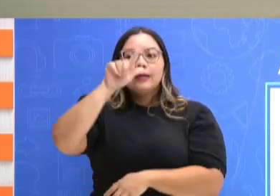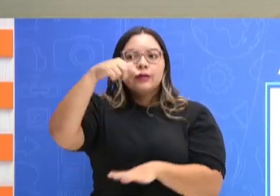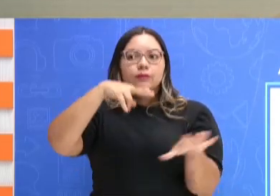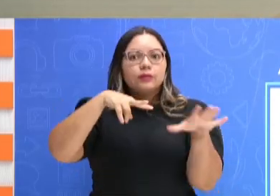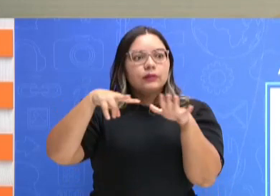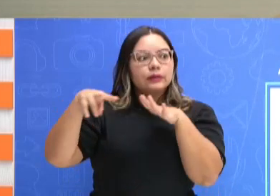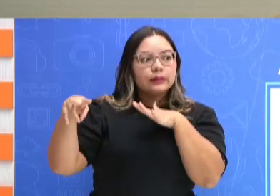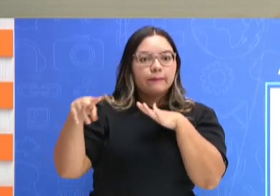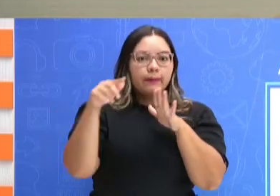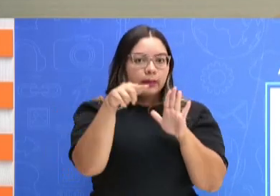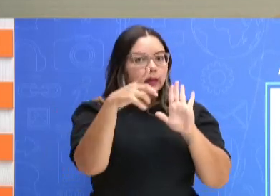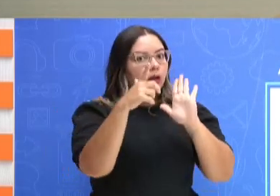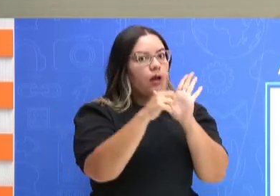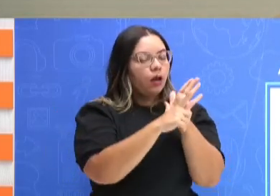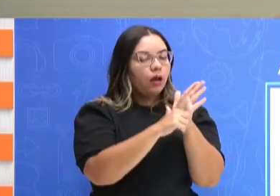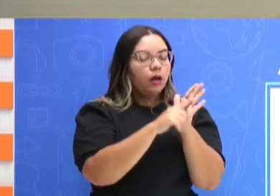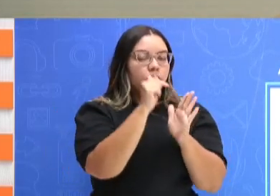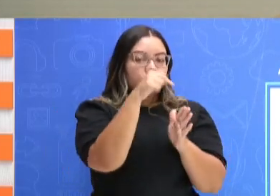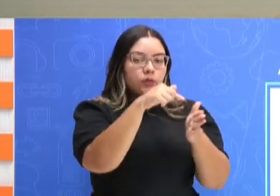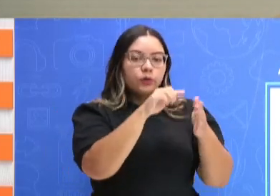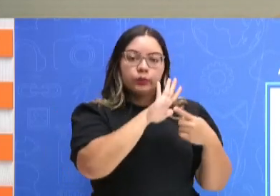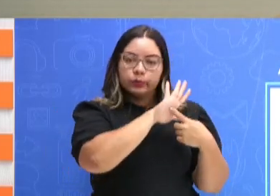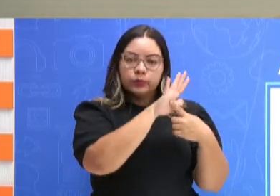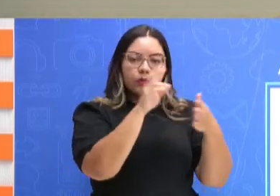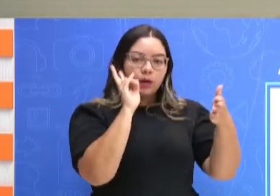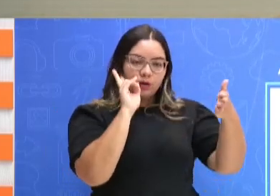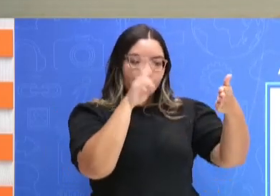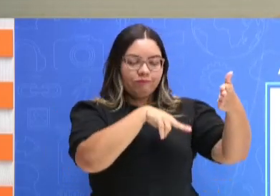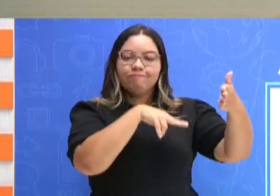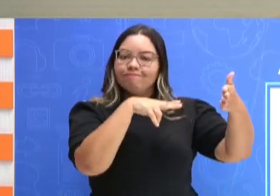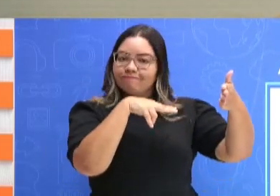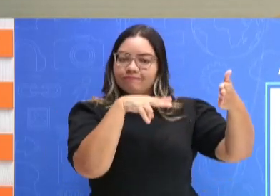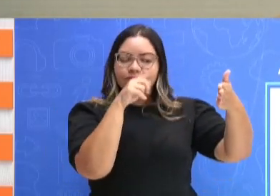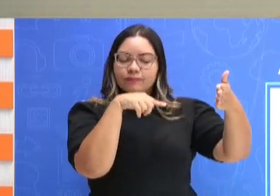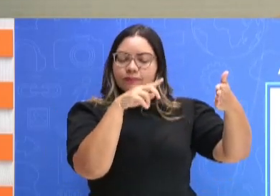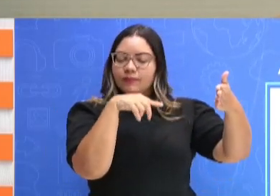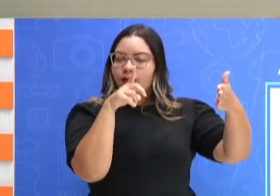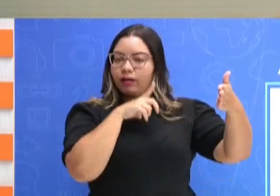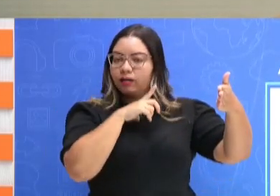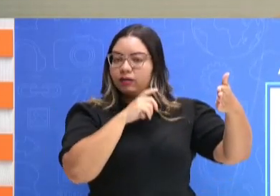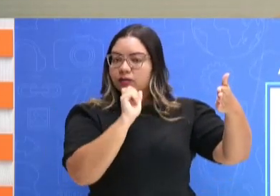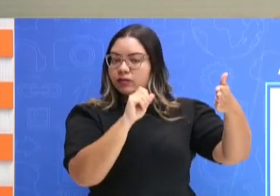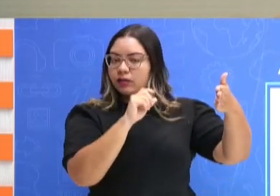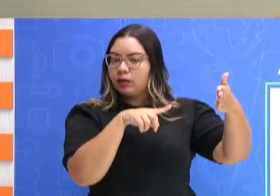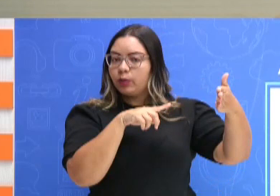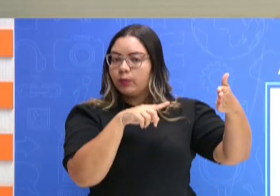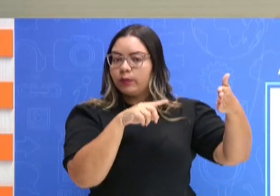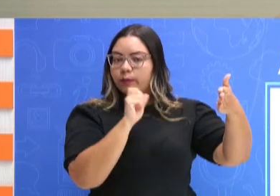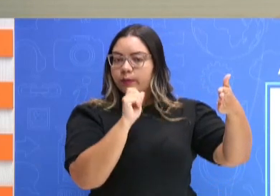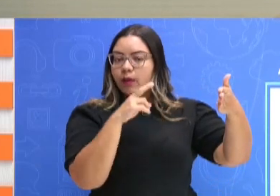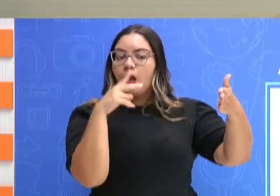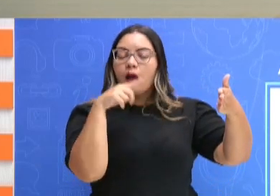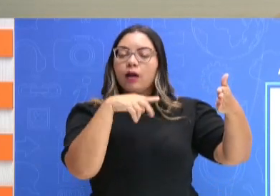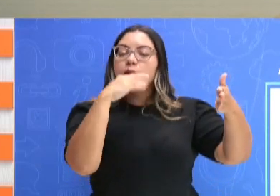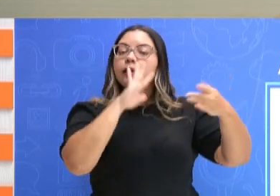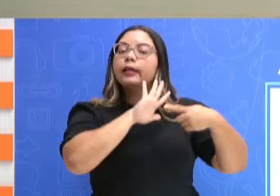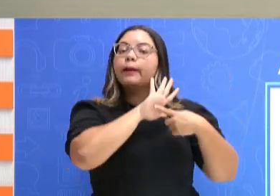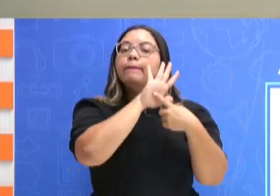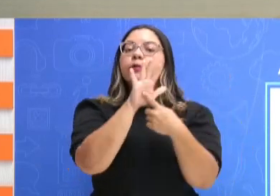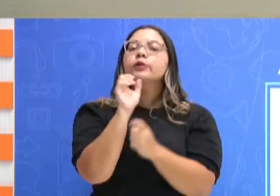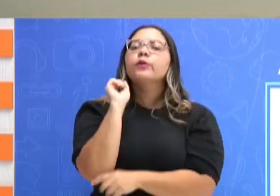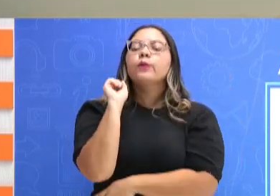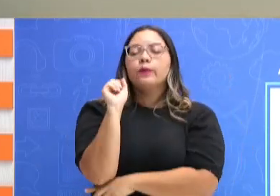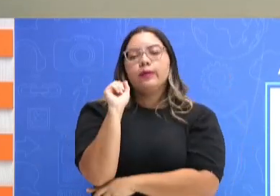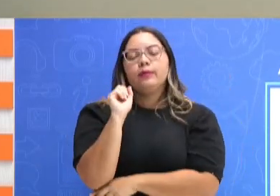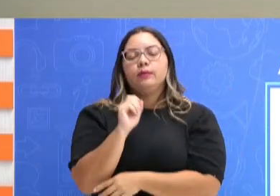próxima semana, tá? Aqui, se você olhar bem, tá? Se você olhar bem aqui esse panfleto aqui, ele vai mostrar o